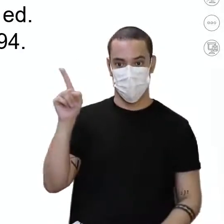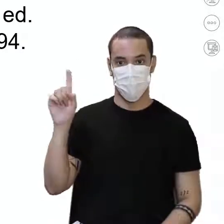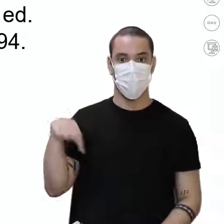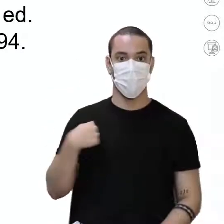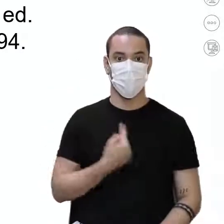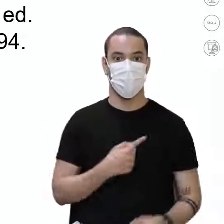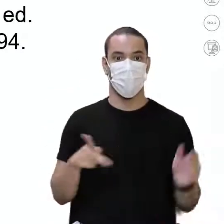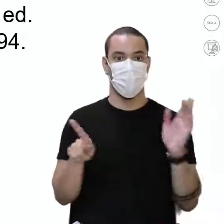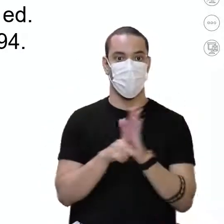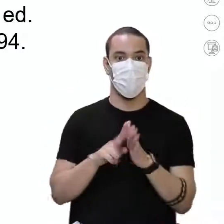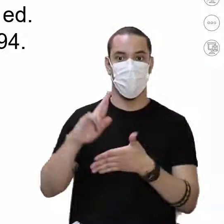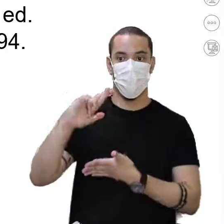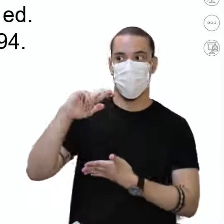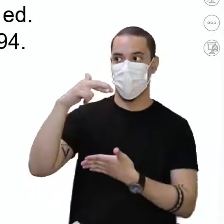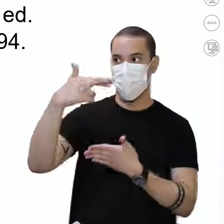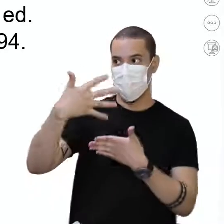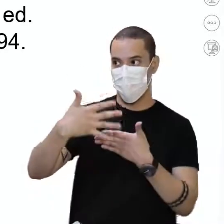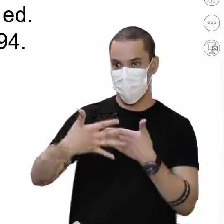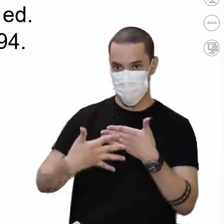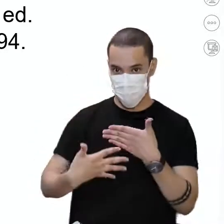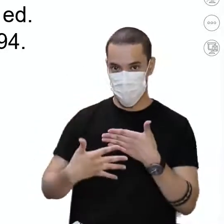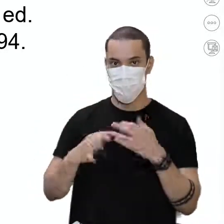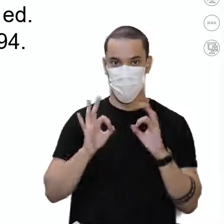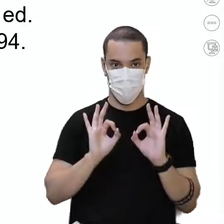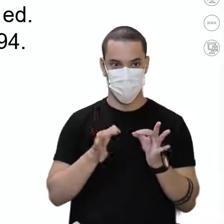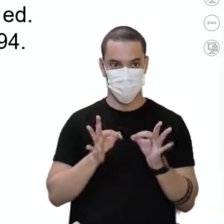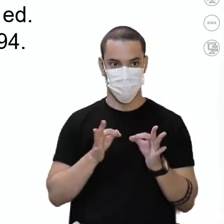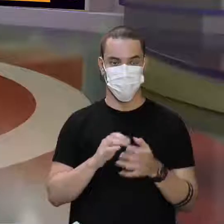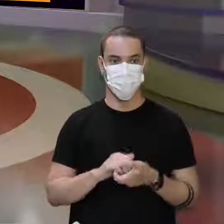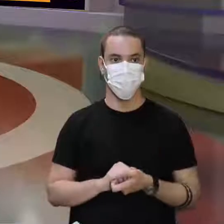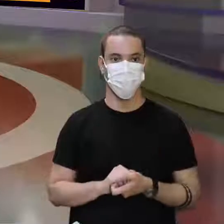nossas referências.